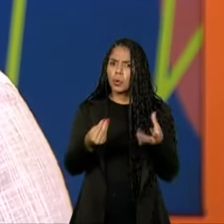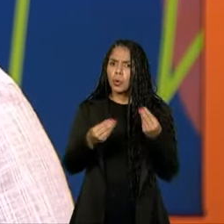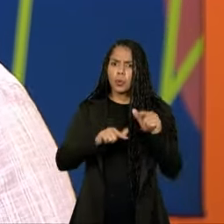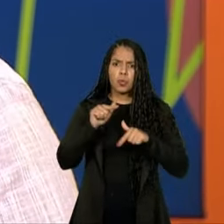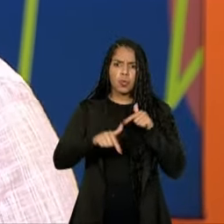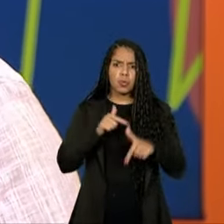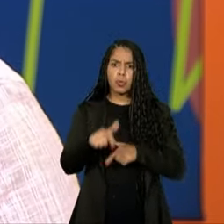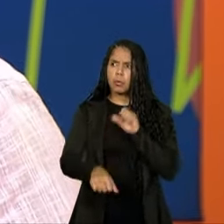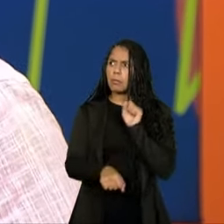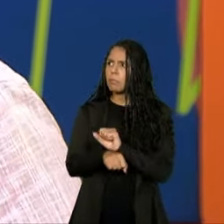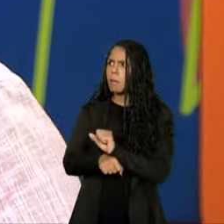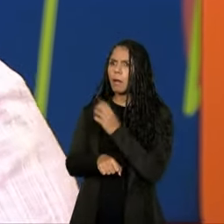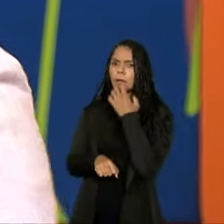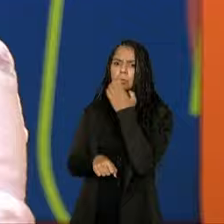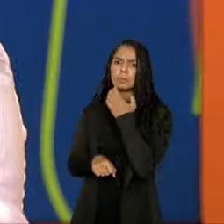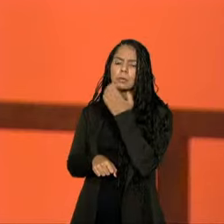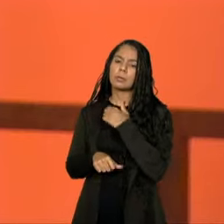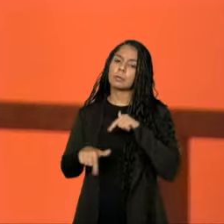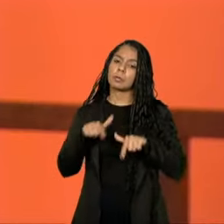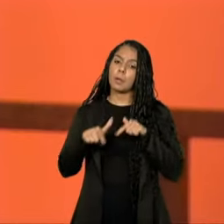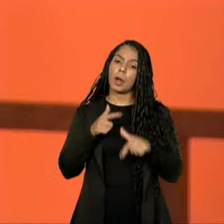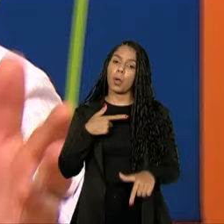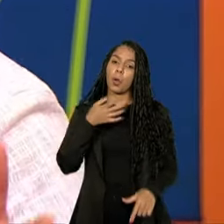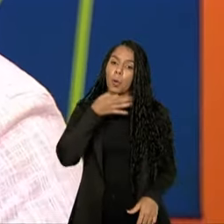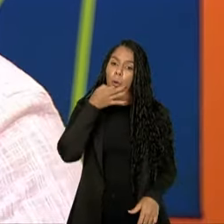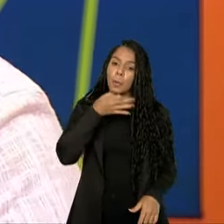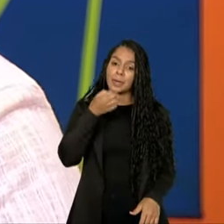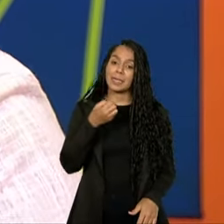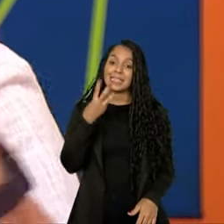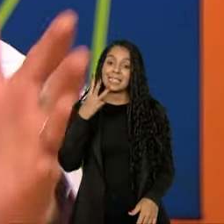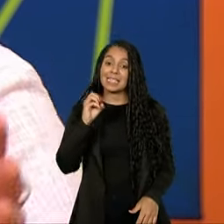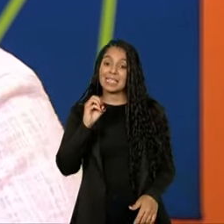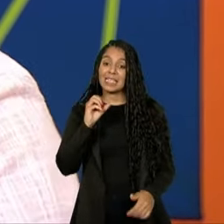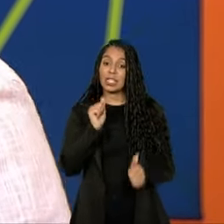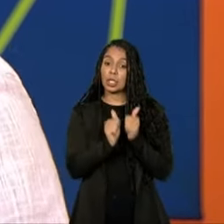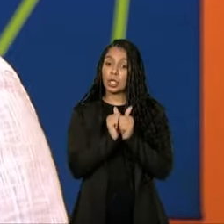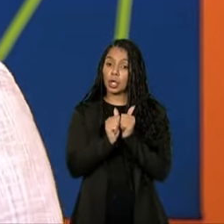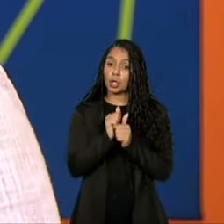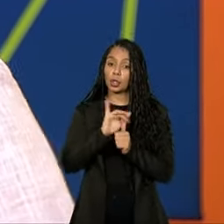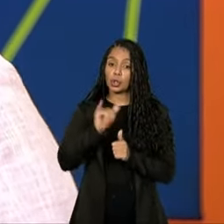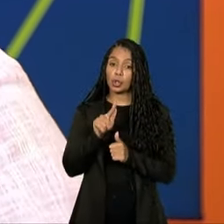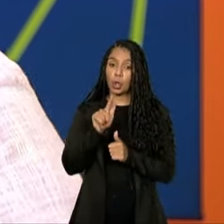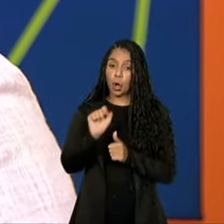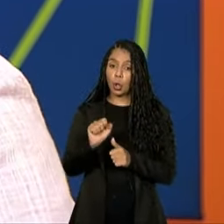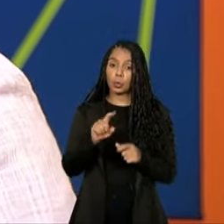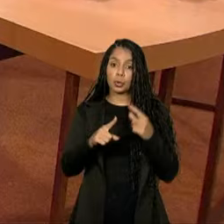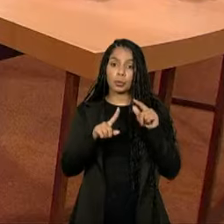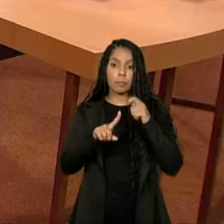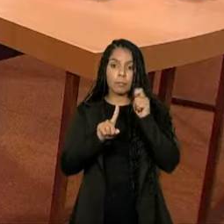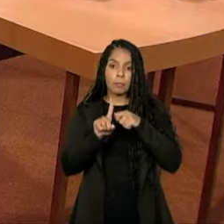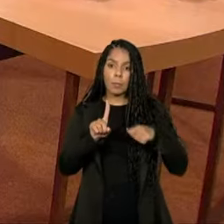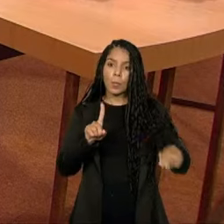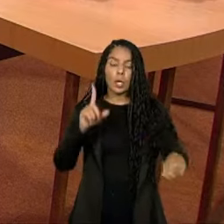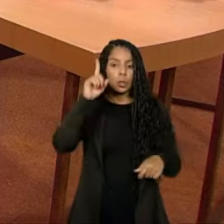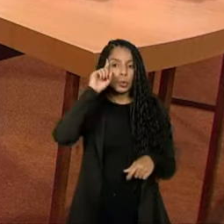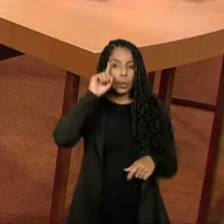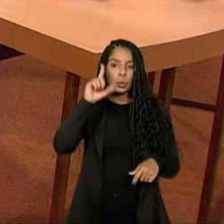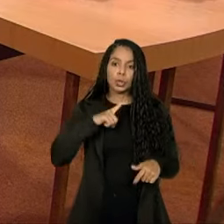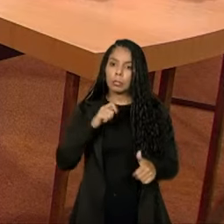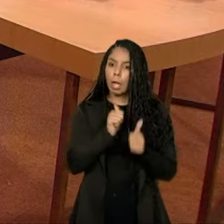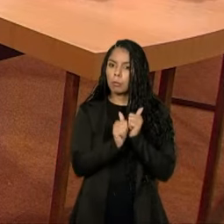que parar de cantar se eu fosse trabalhar como comentarista, porque eram 30 jogos por semana, por mês, né? Todo dia tem jogo de... Enfim,